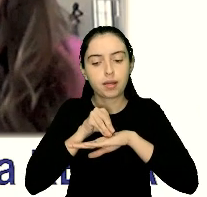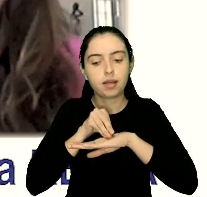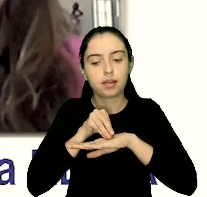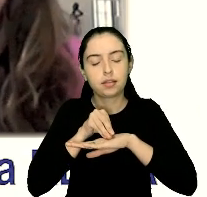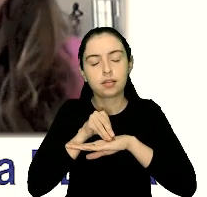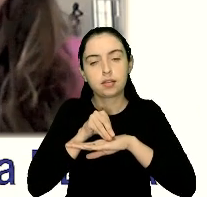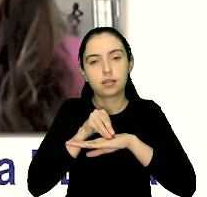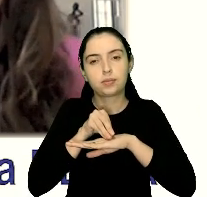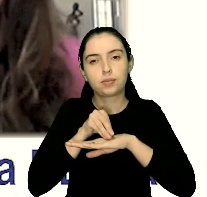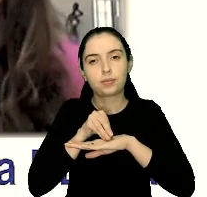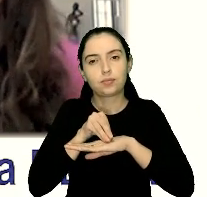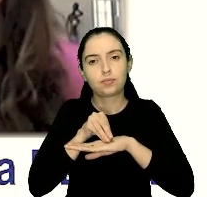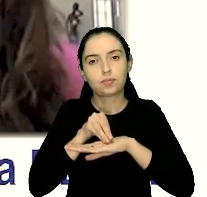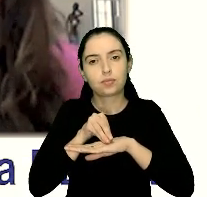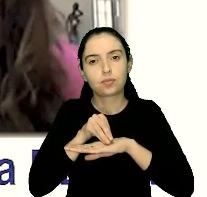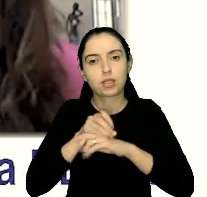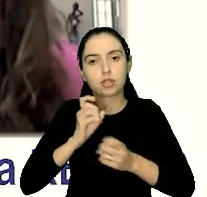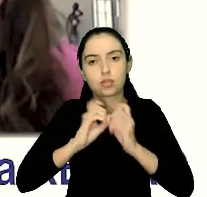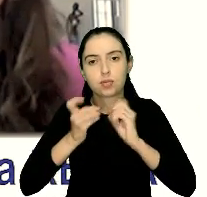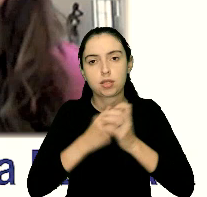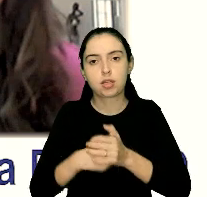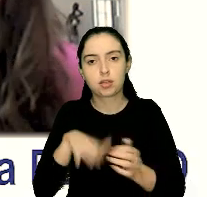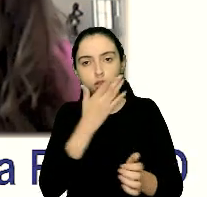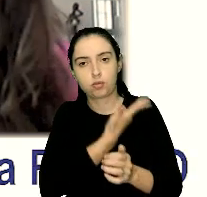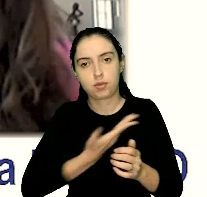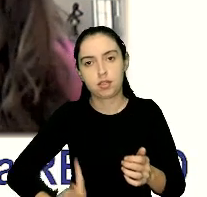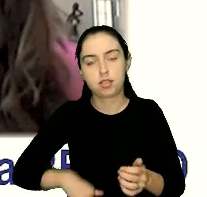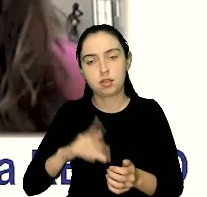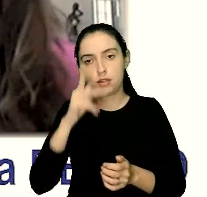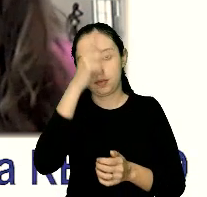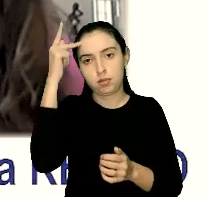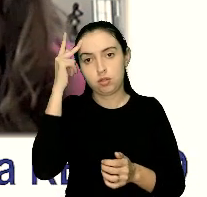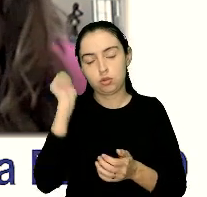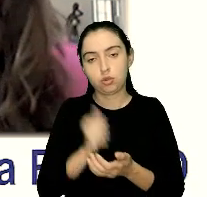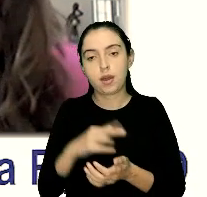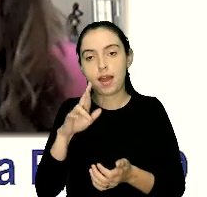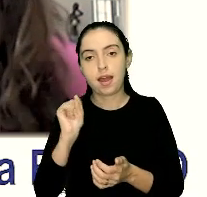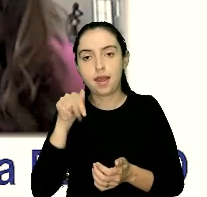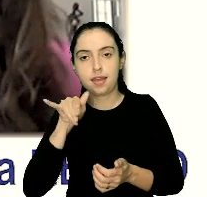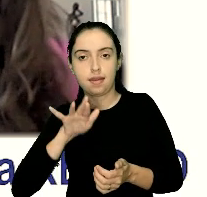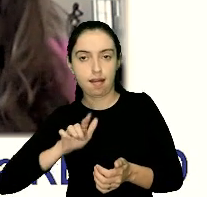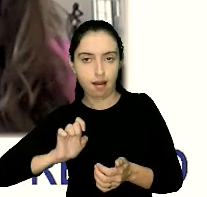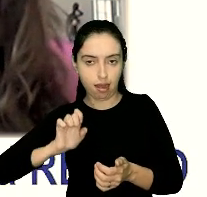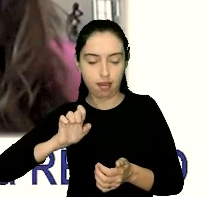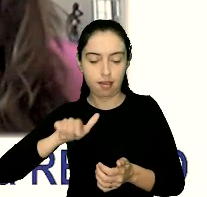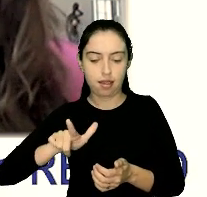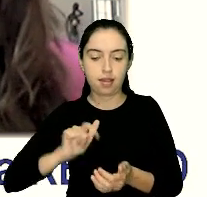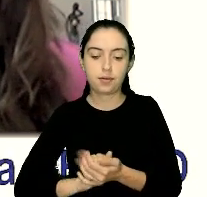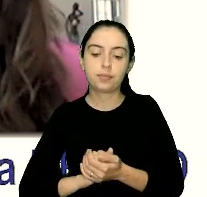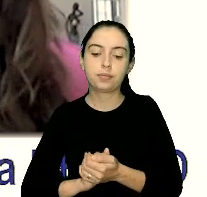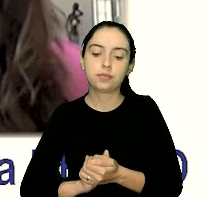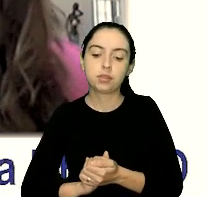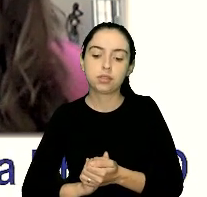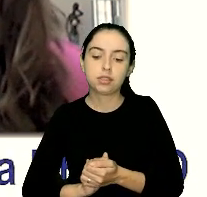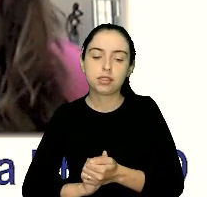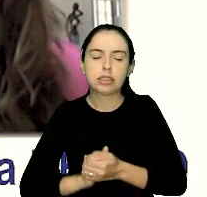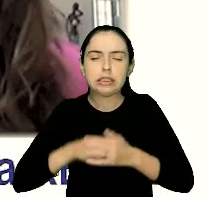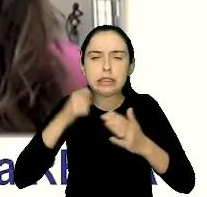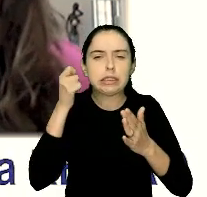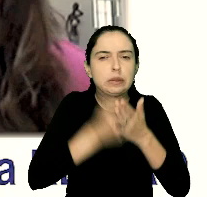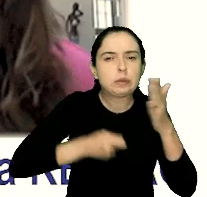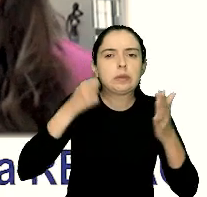pela presidência, na pessoa da doutora Raicler Baldresca, para nos debruçarmos ainda mais sobre a questão do